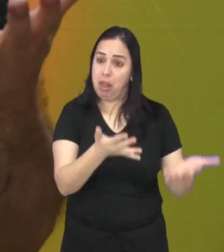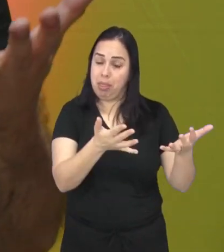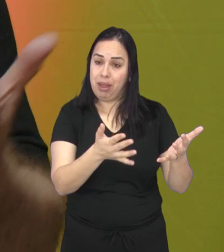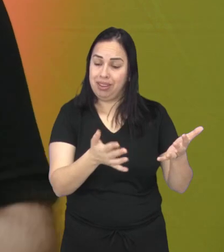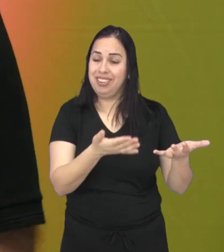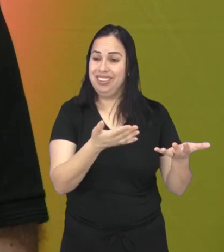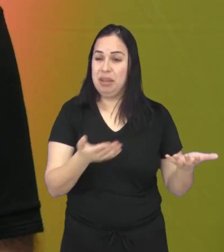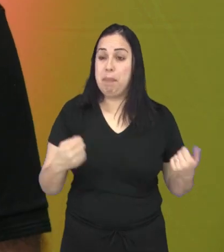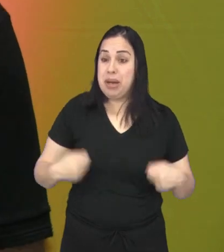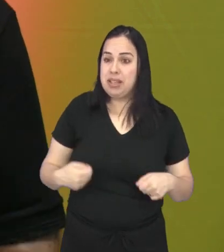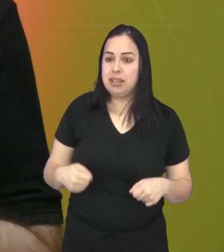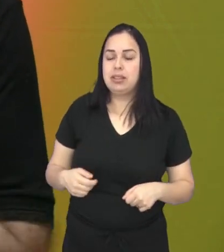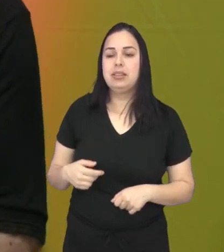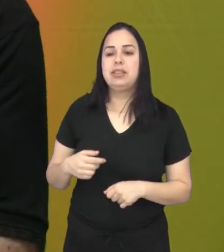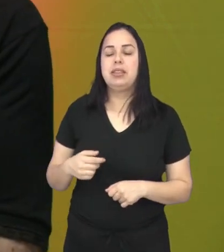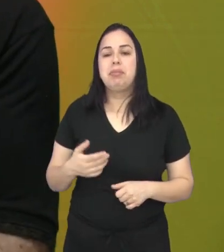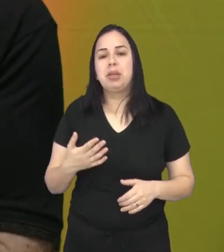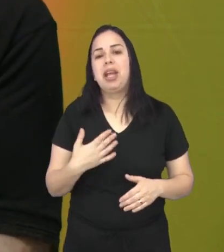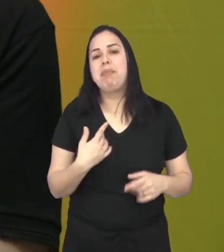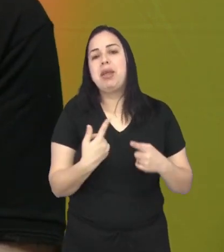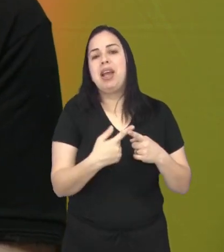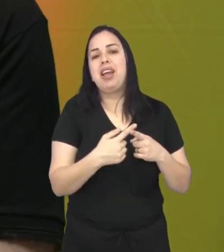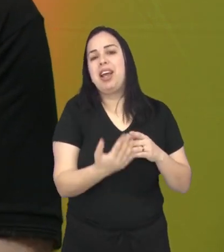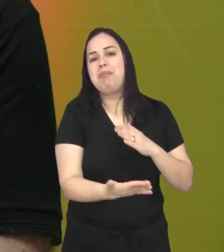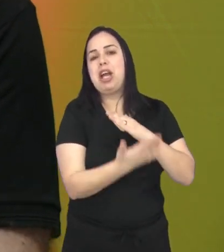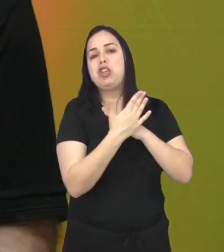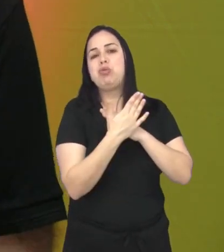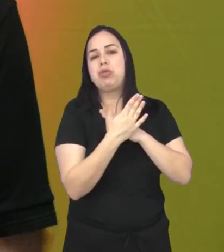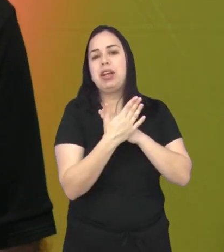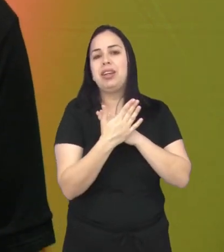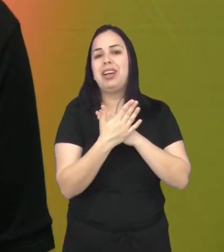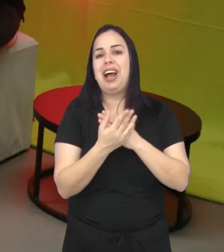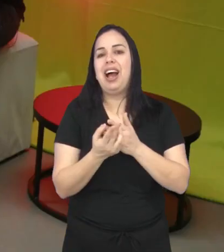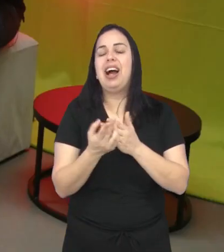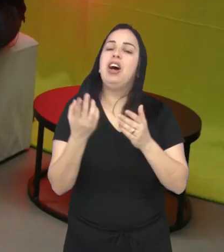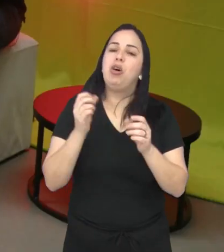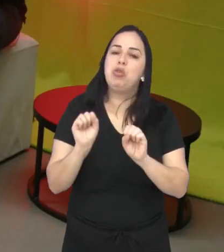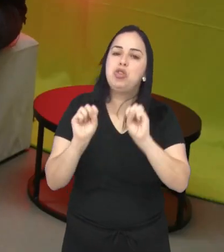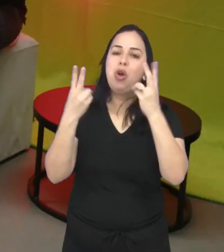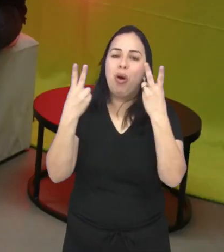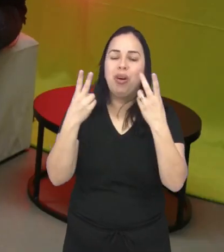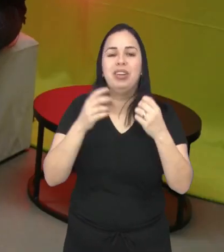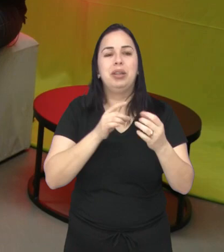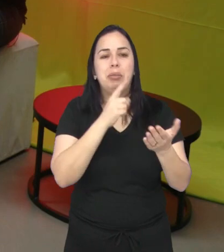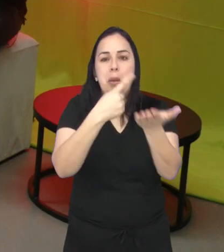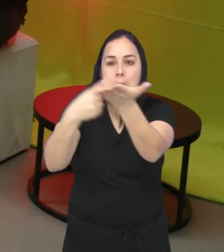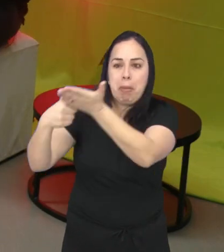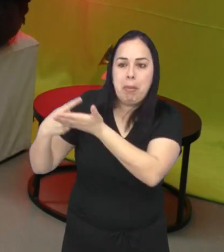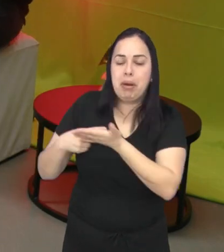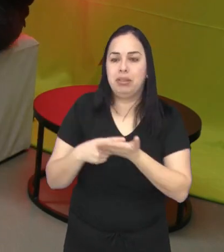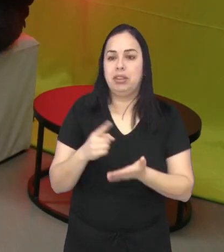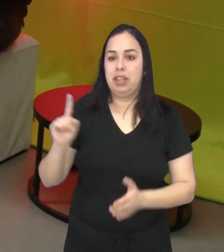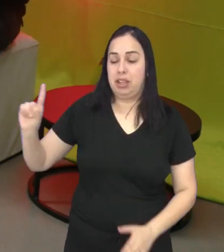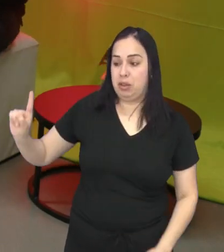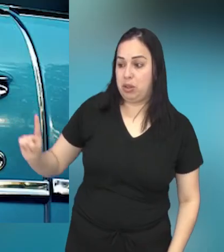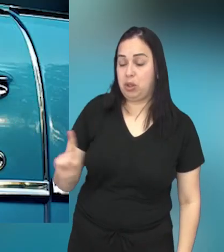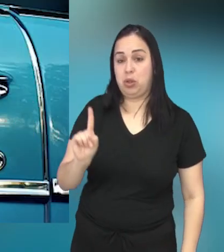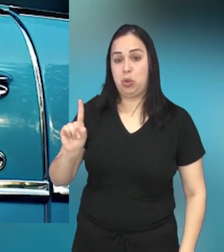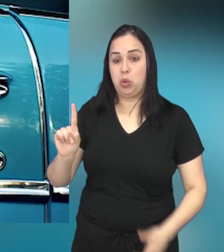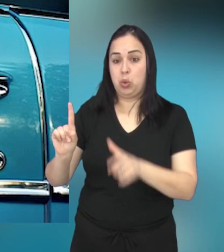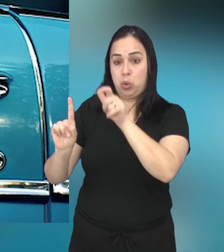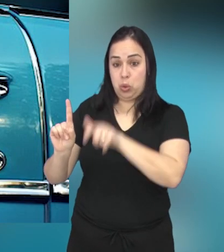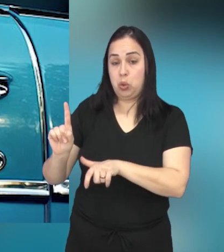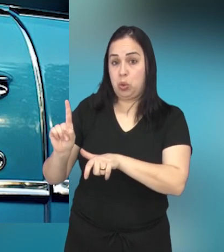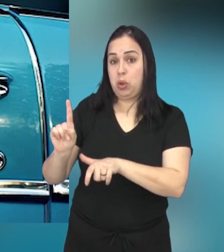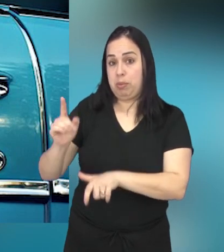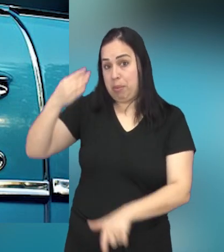marca do trio, assim. E me facilitar um pouco a vida para vender shows também. Certo. E aí eu tive a ideia de trazer um músico cubano chamado Paquito de